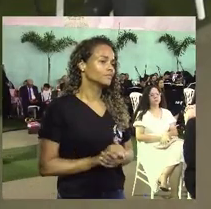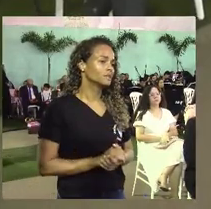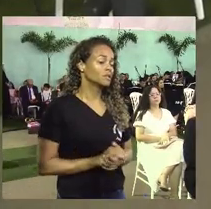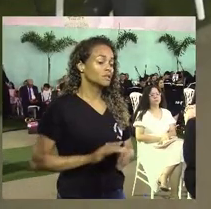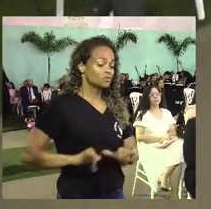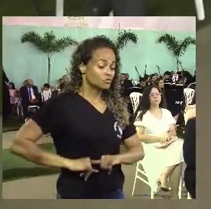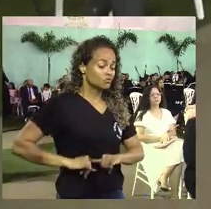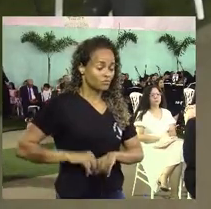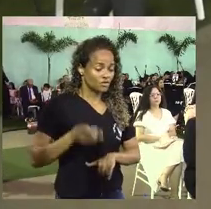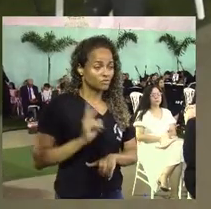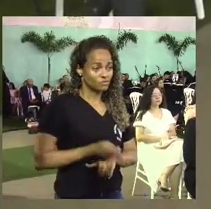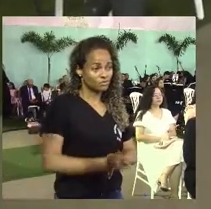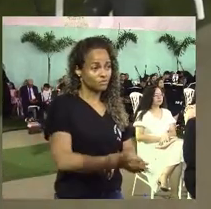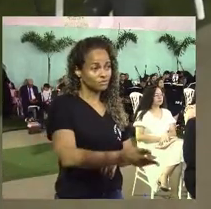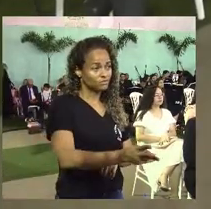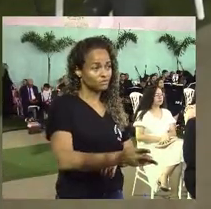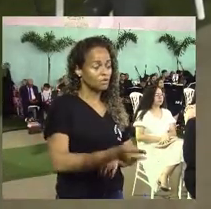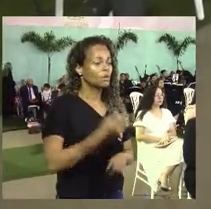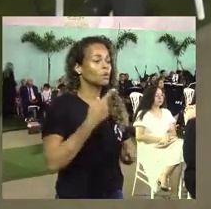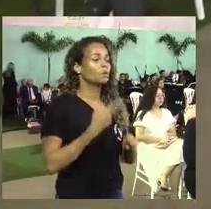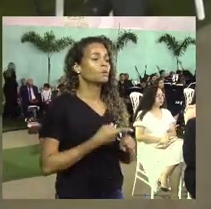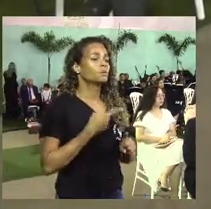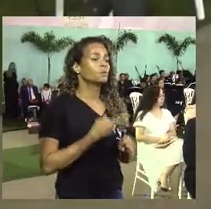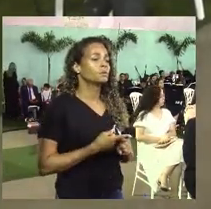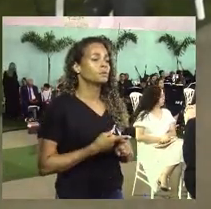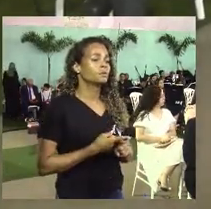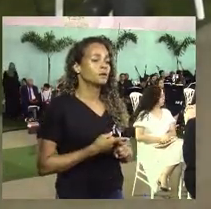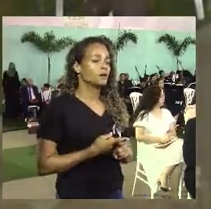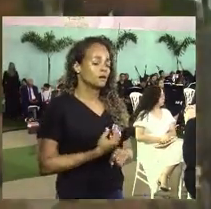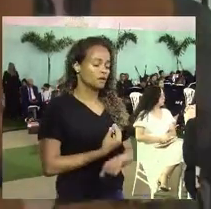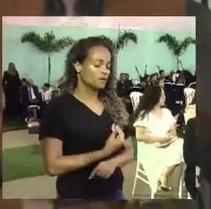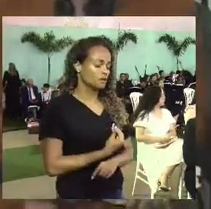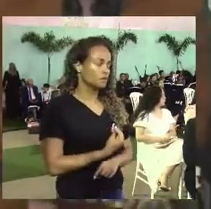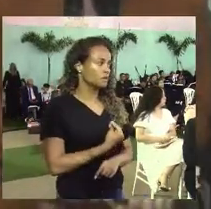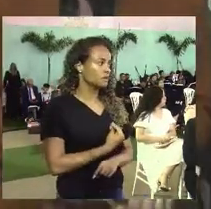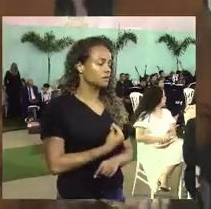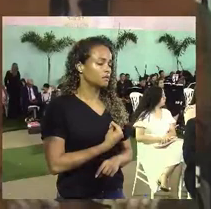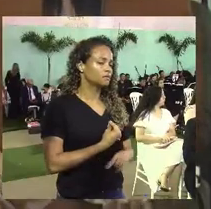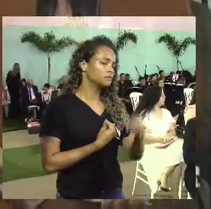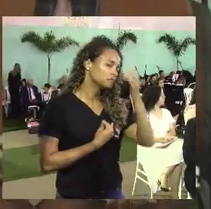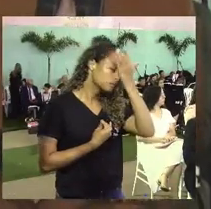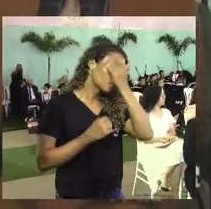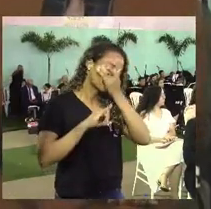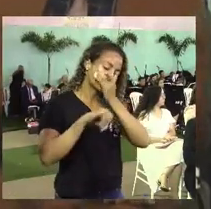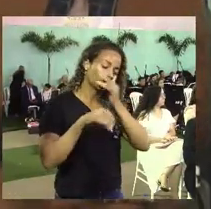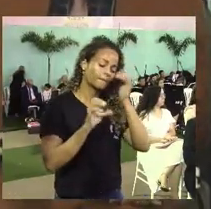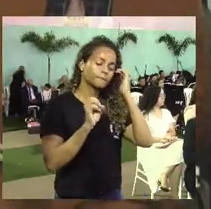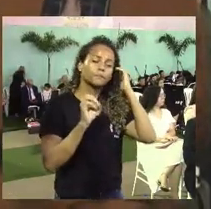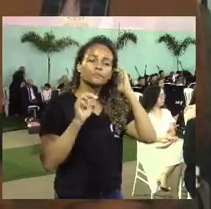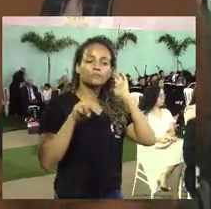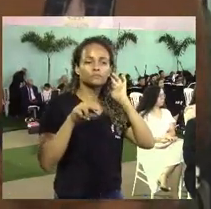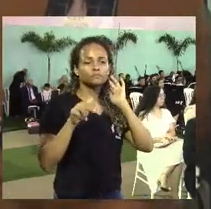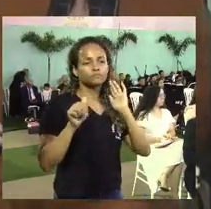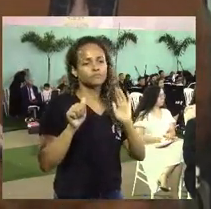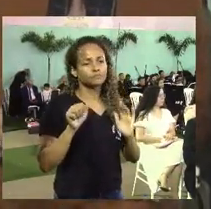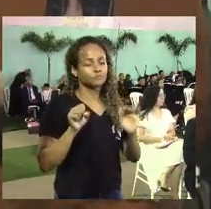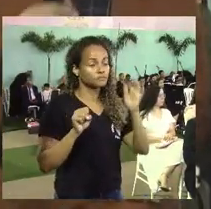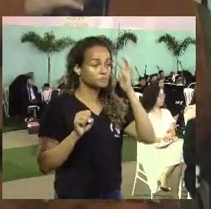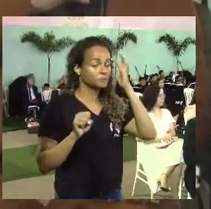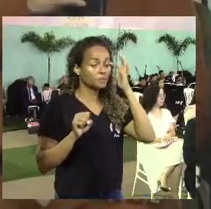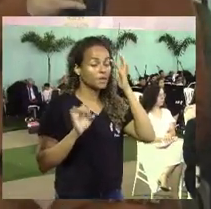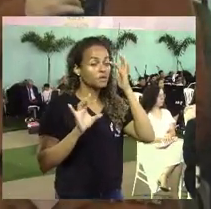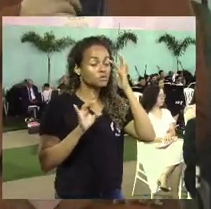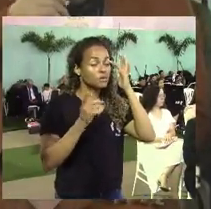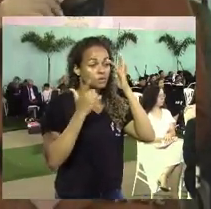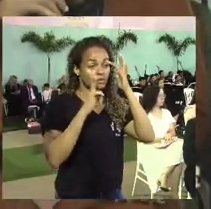vai parar na vida de Jó Aliás na vida ali de Jonas ele só